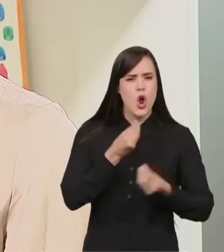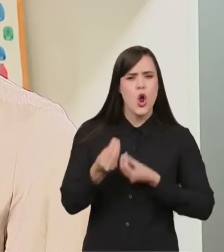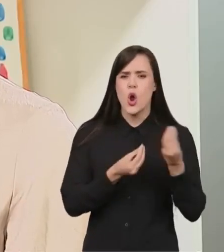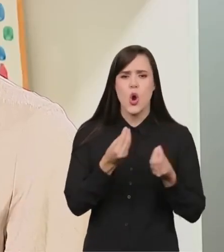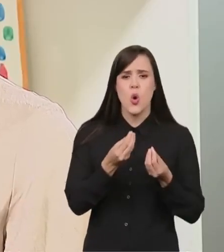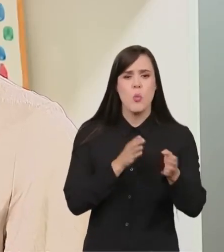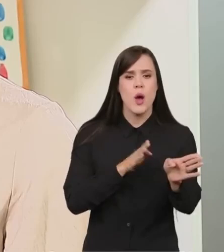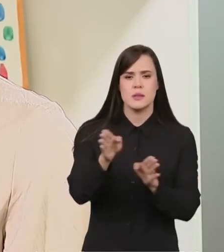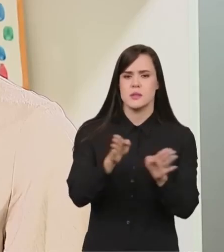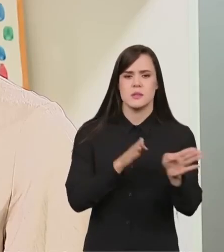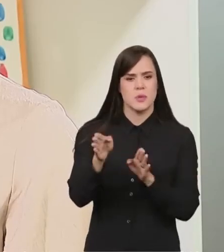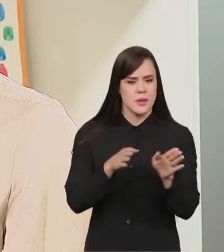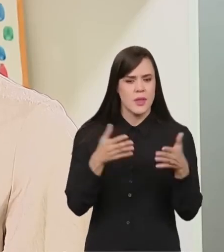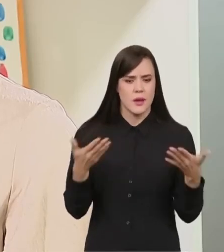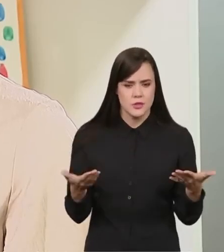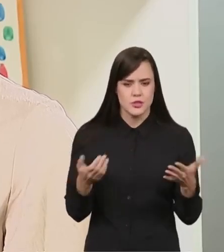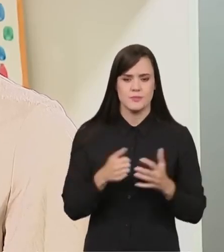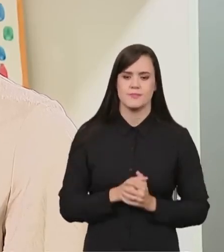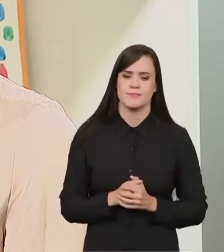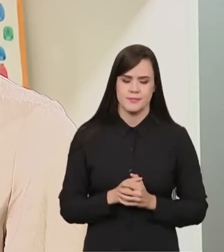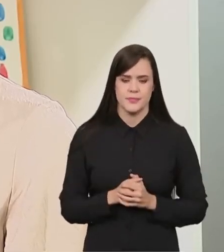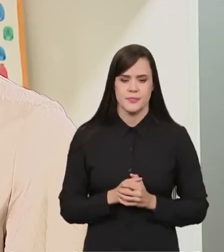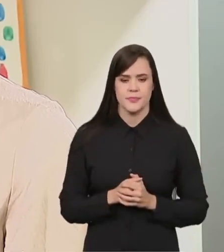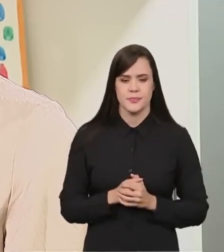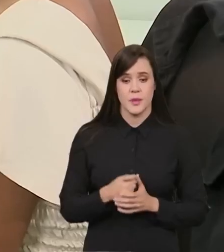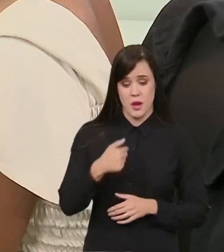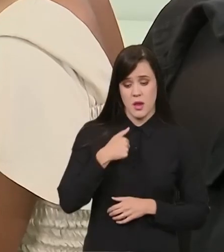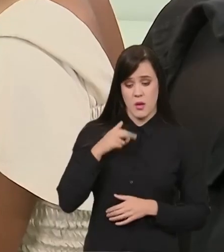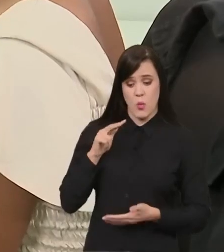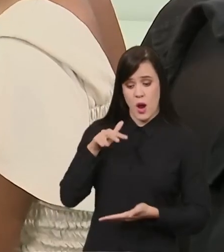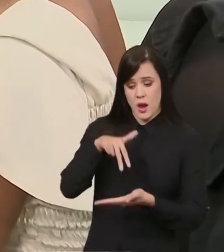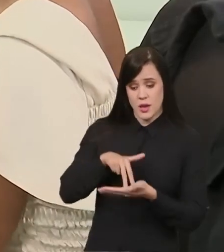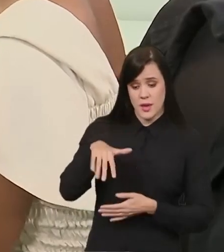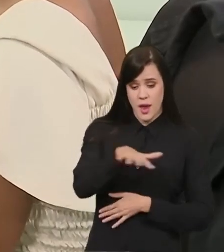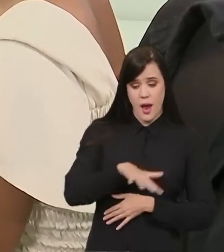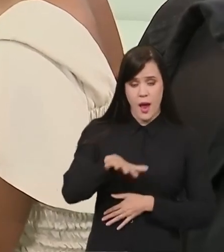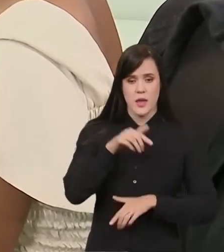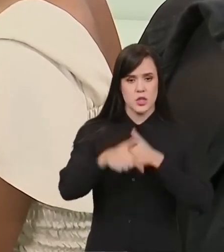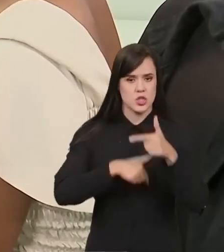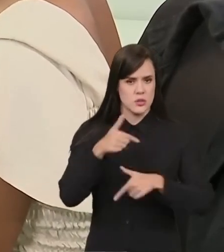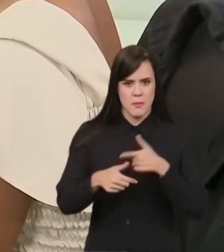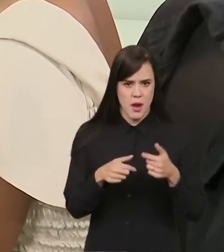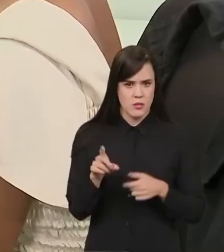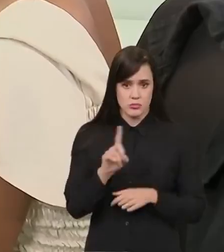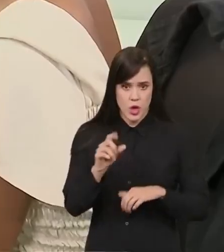espaços acessíveis, por exemplo. Então, se eu estou aqui no meu ambiente de trabalho, ele não